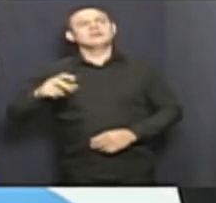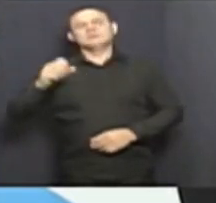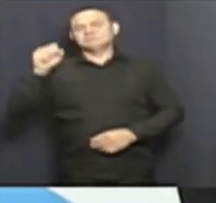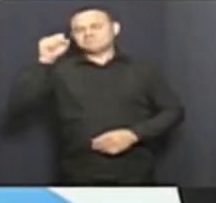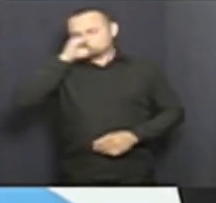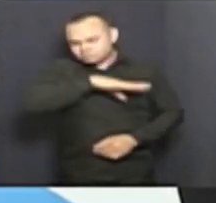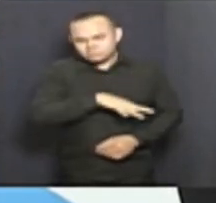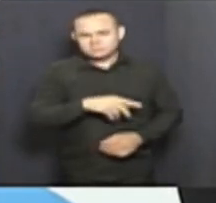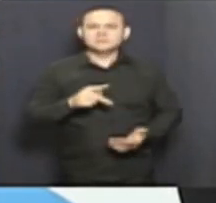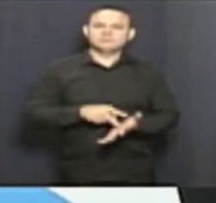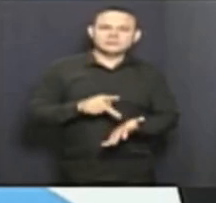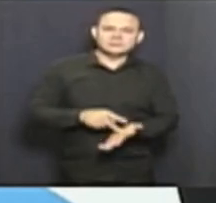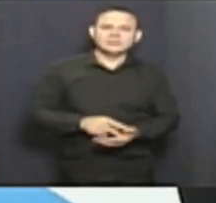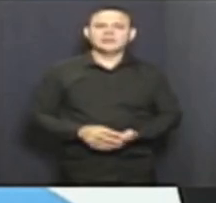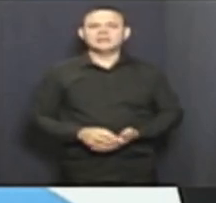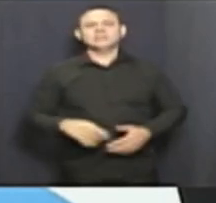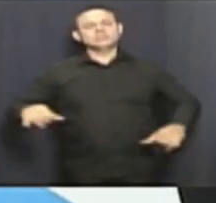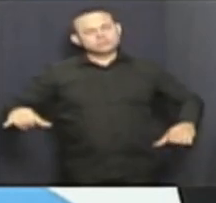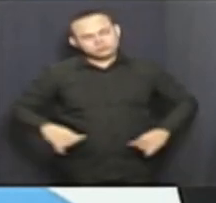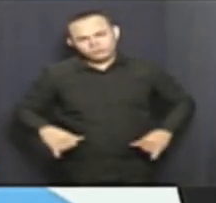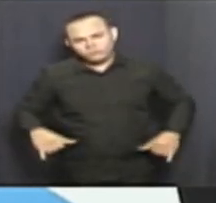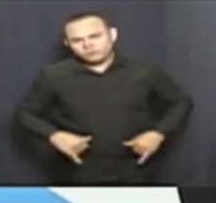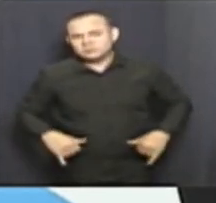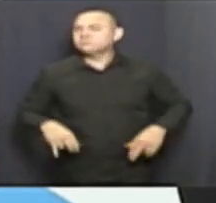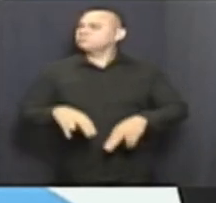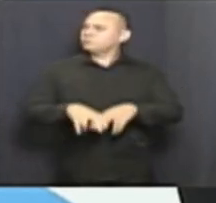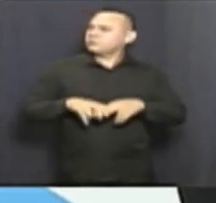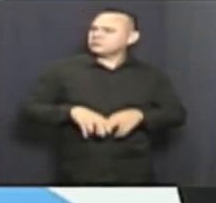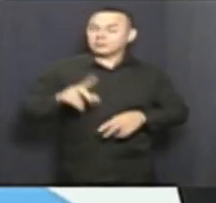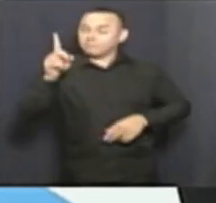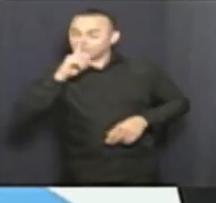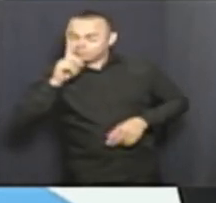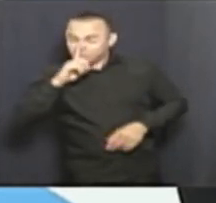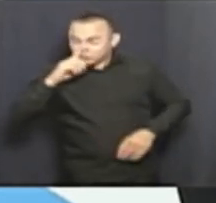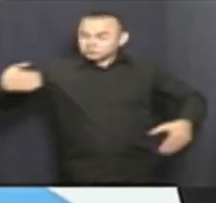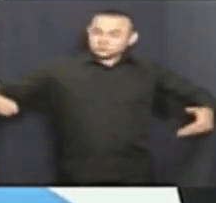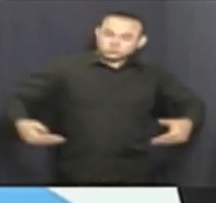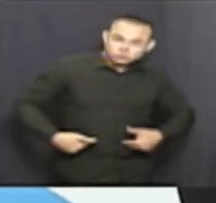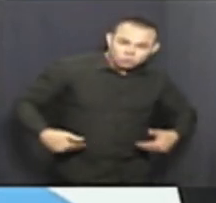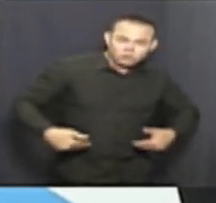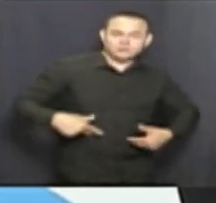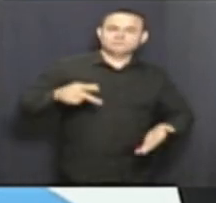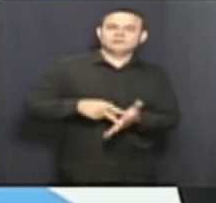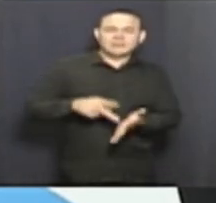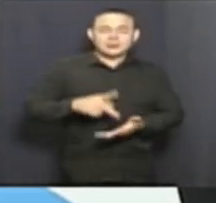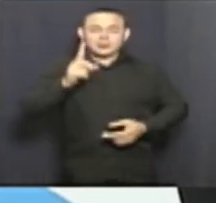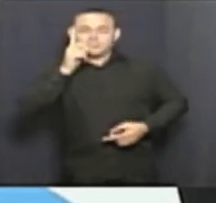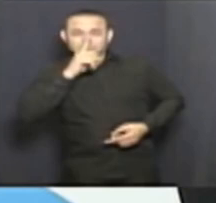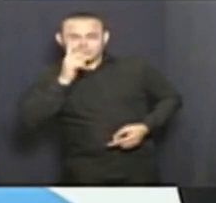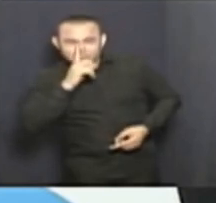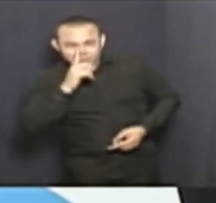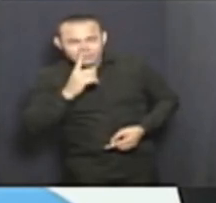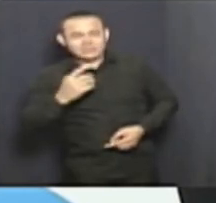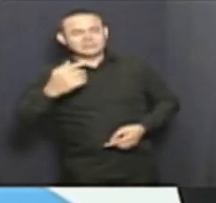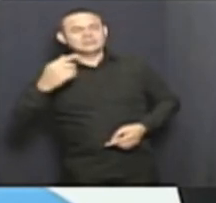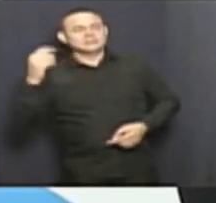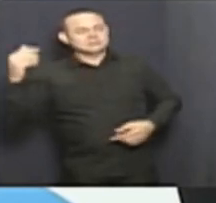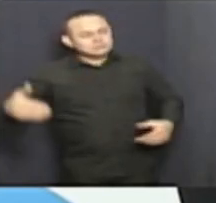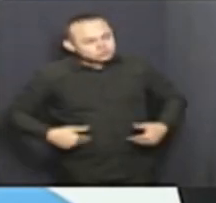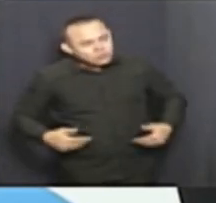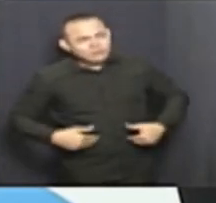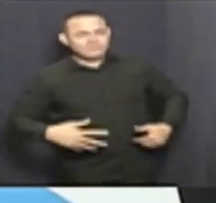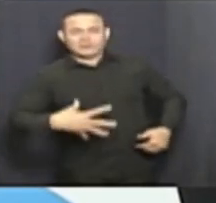maneira sofrida e as mães sofrem com isto o filho chora pela manhã e o pai